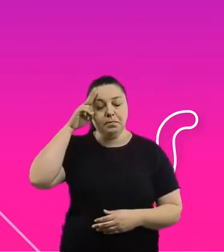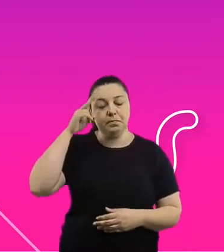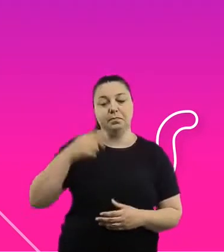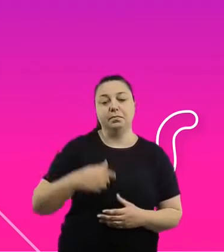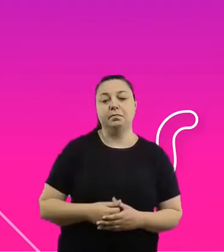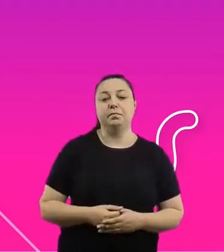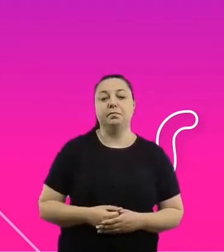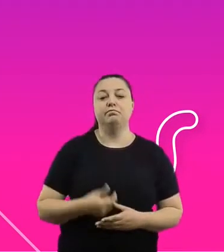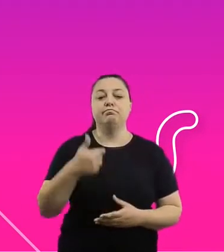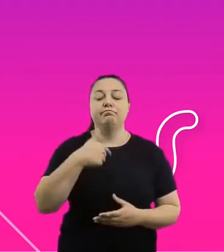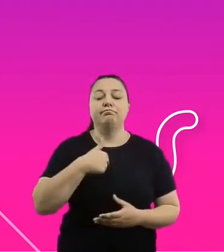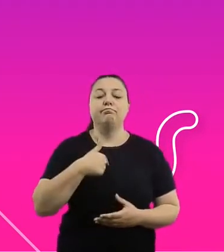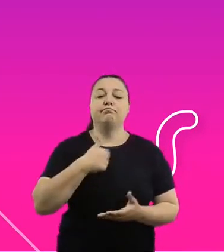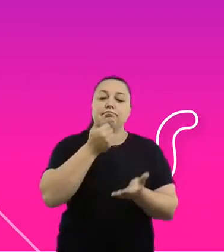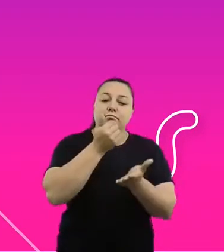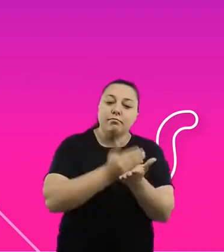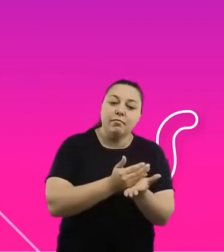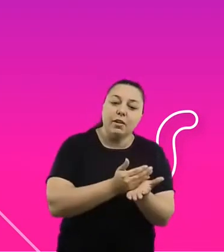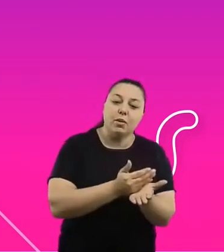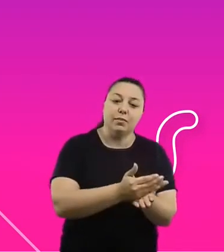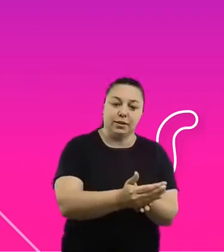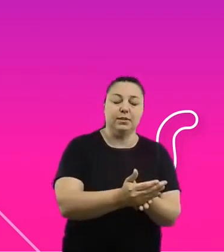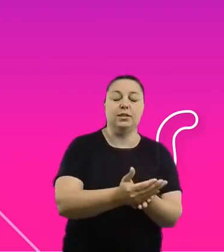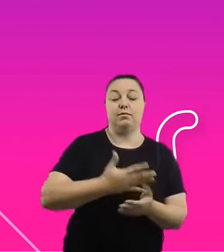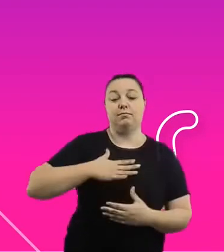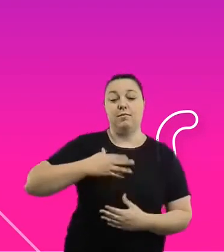Comecei, né, minha vida em Recife.